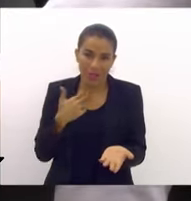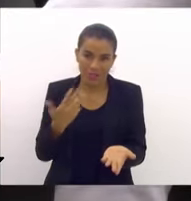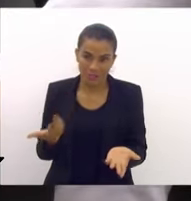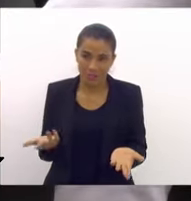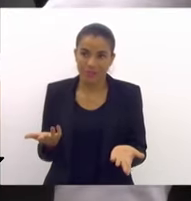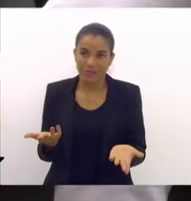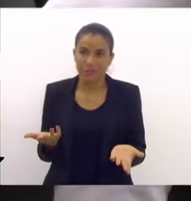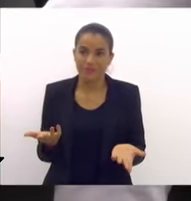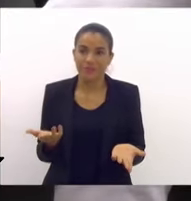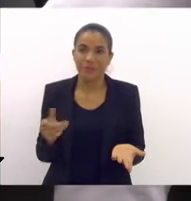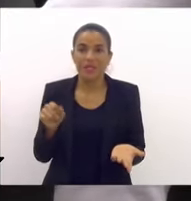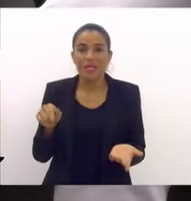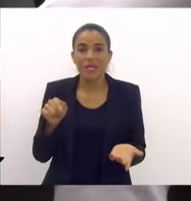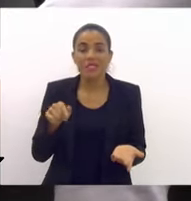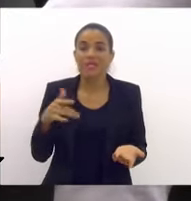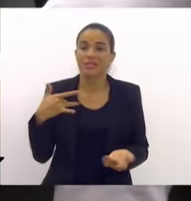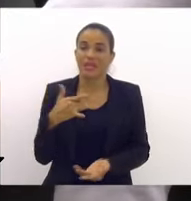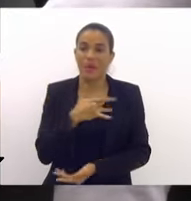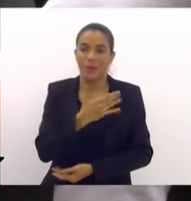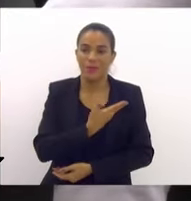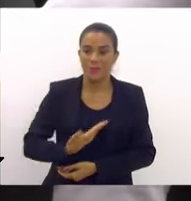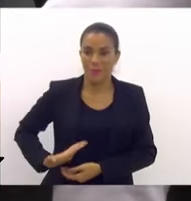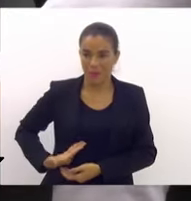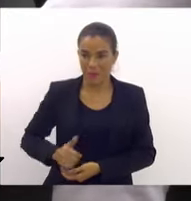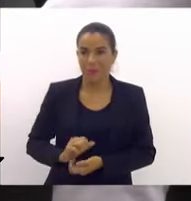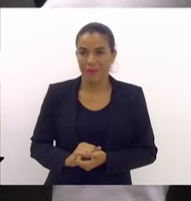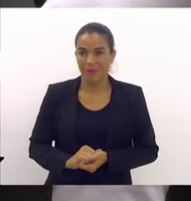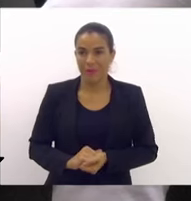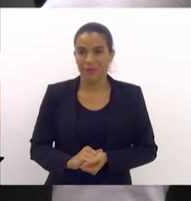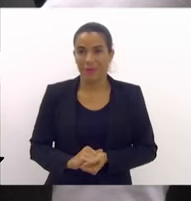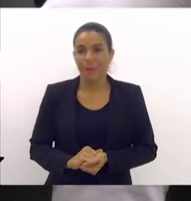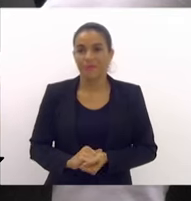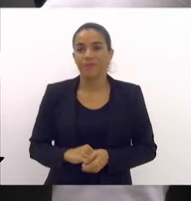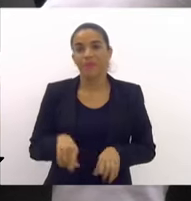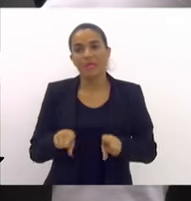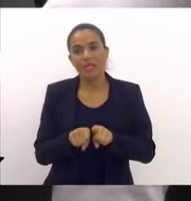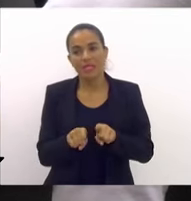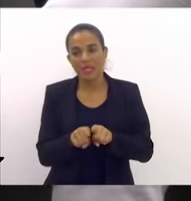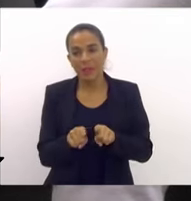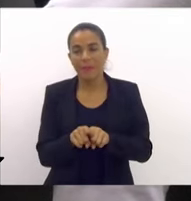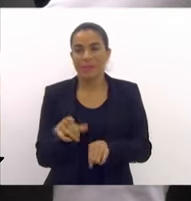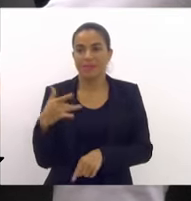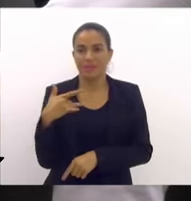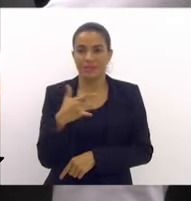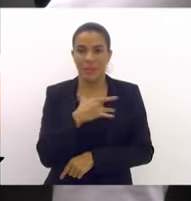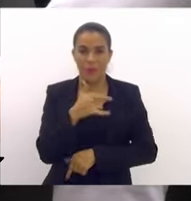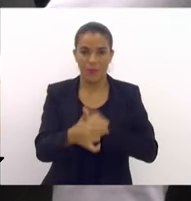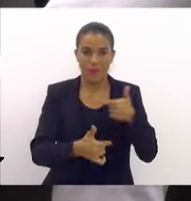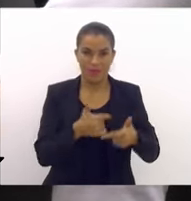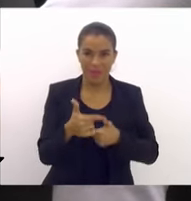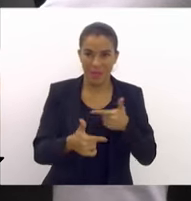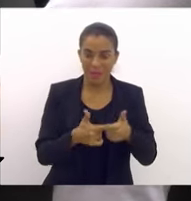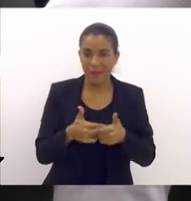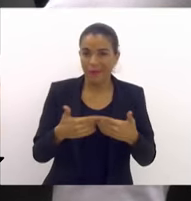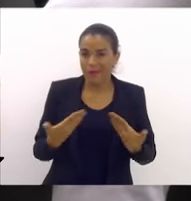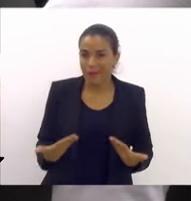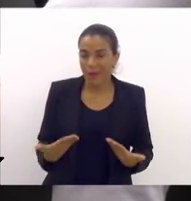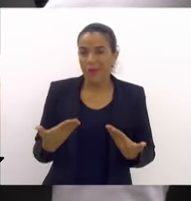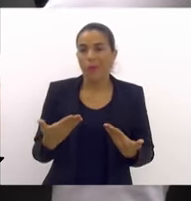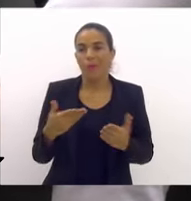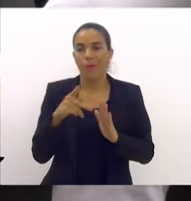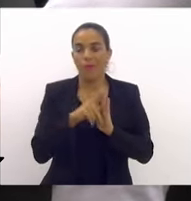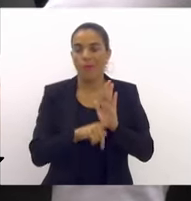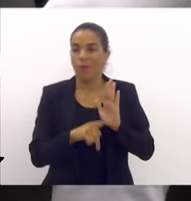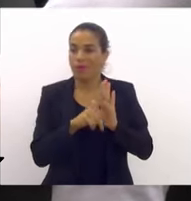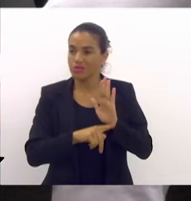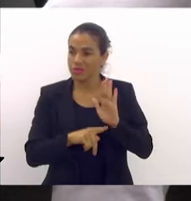Né? Isso é uma questão de saúde pública. Tem que avançar. Né? E também de saúde do trabalho. Então, assim, acho que o projeto do